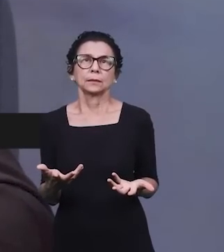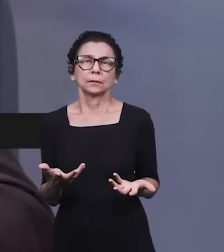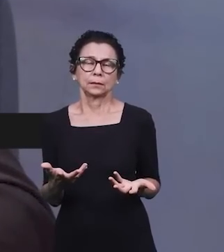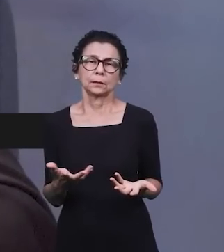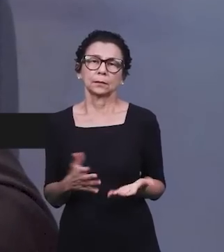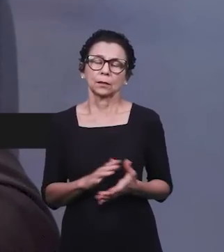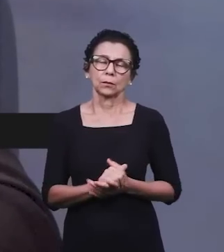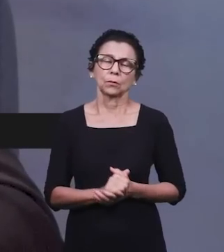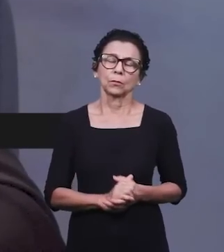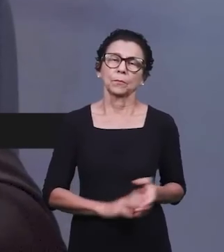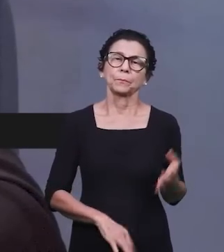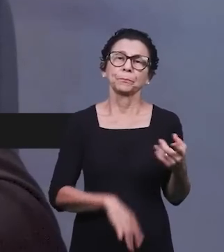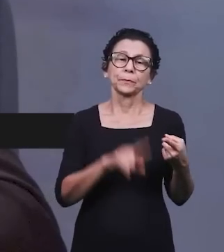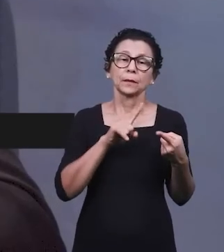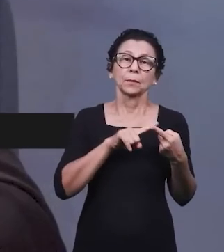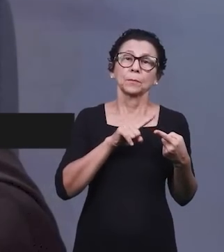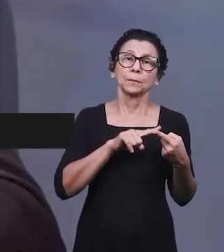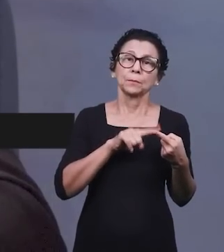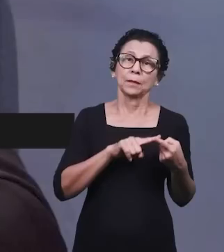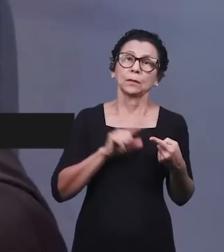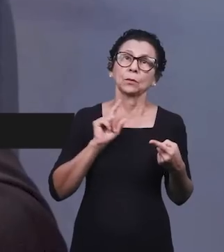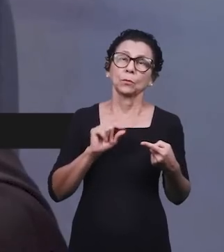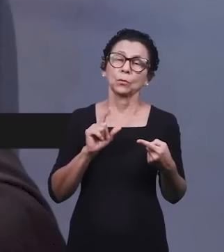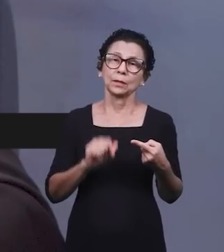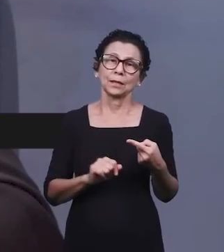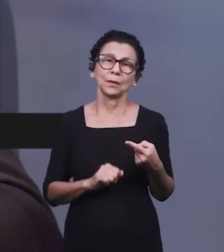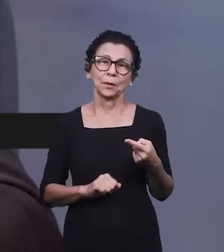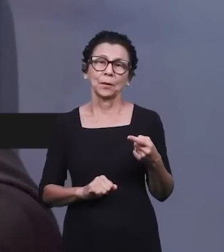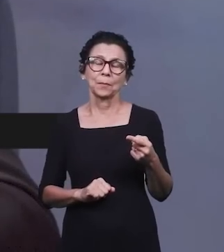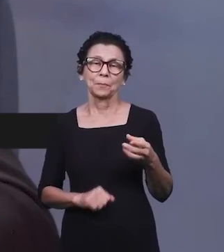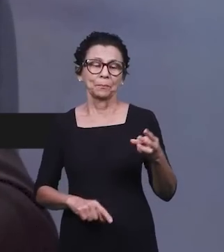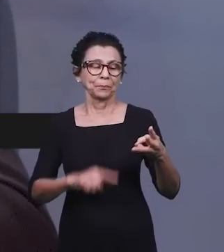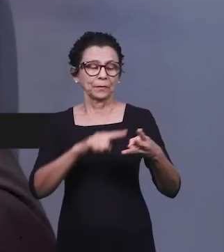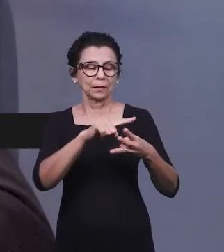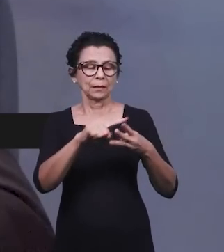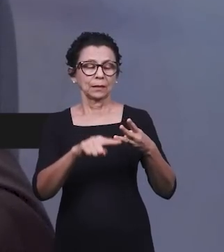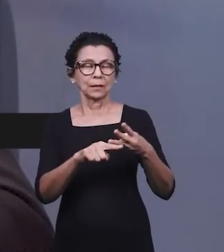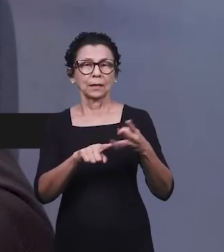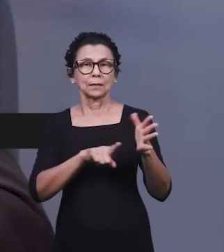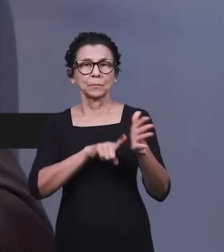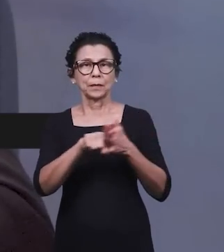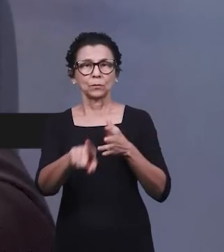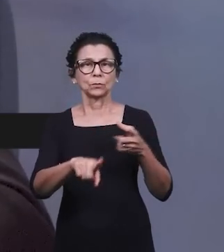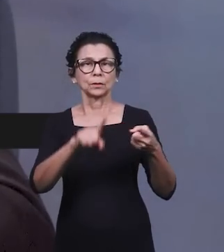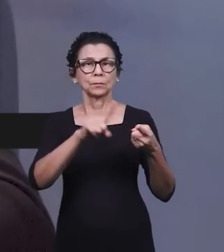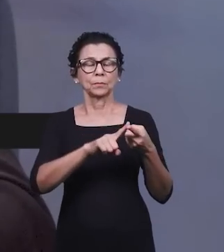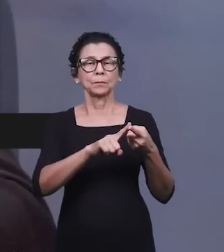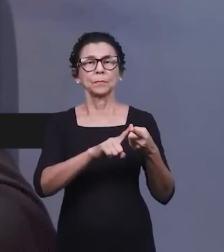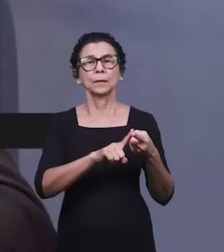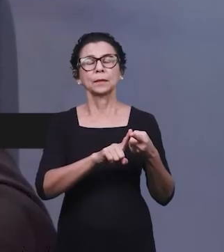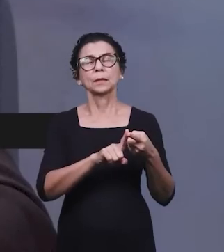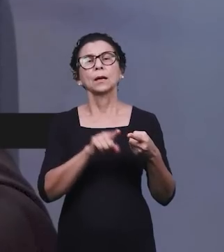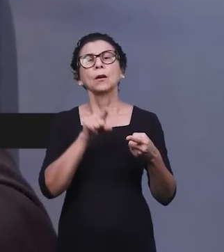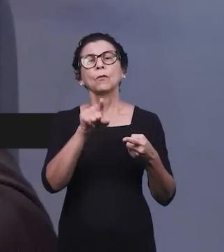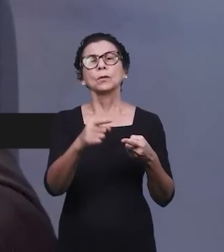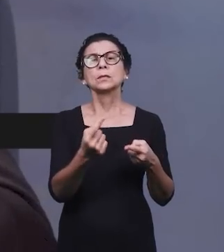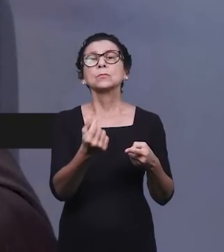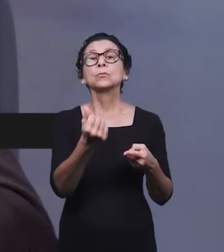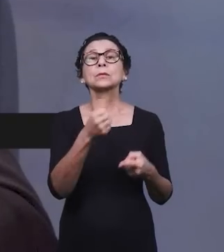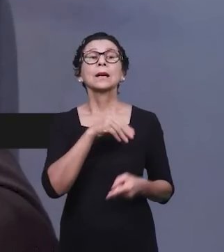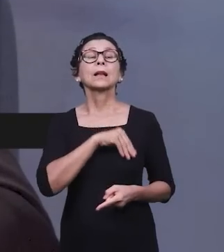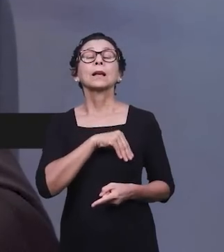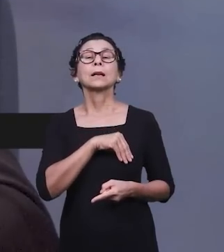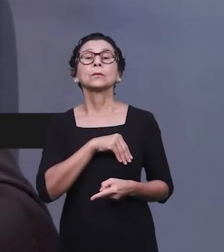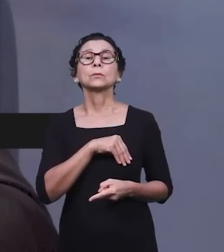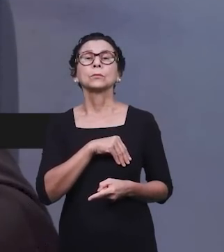primeiro passo é você responder 3 perguntinhas. A primeira pergunta é: quanto você ganha? Parece uma